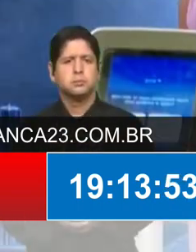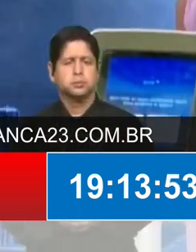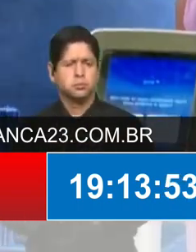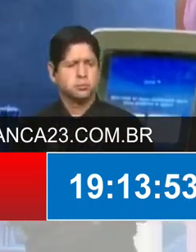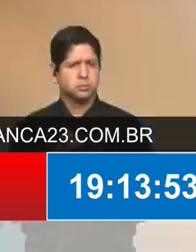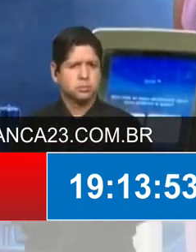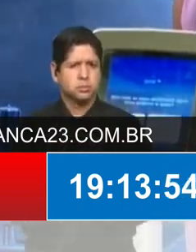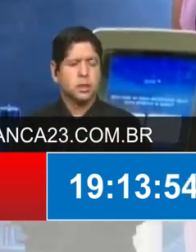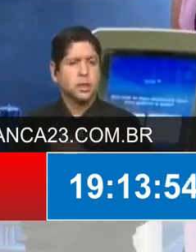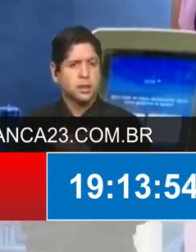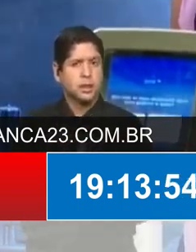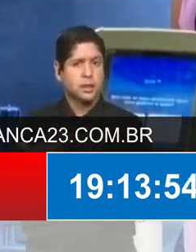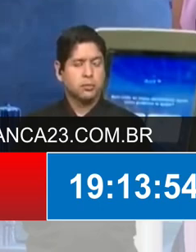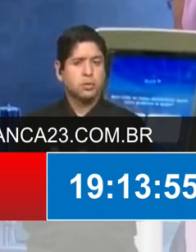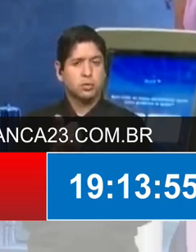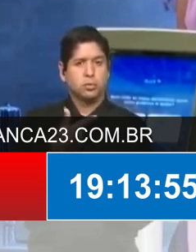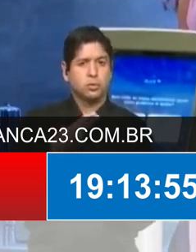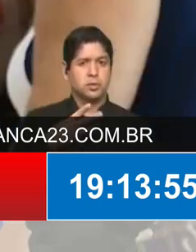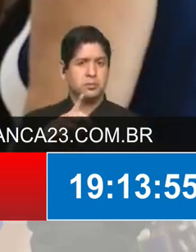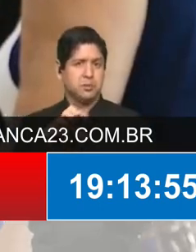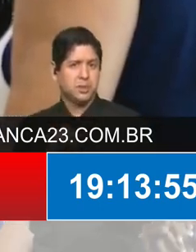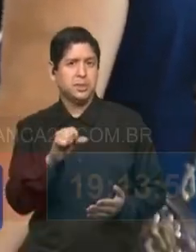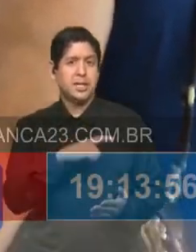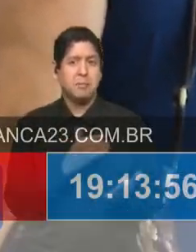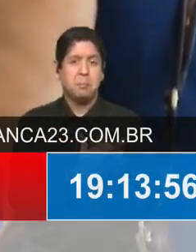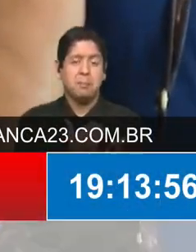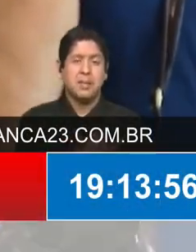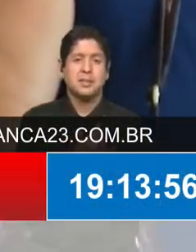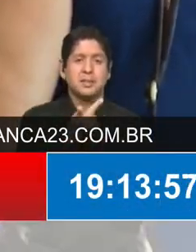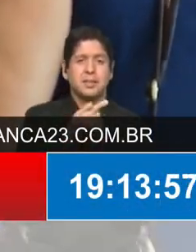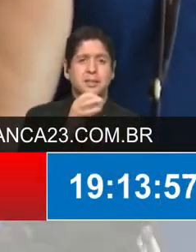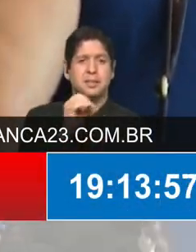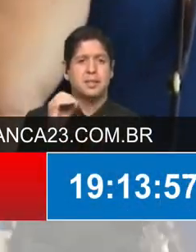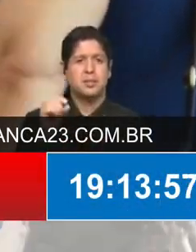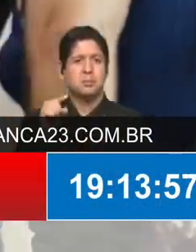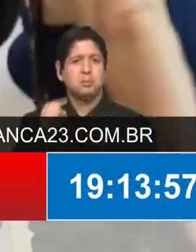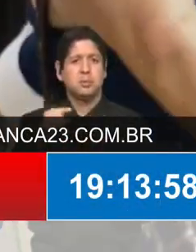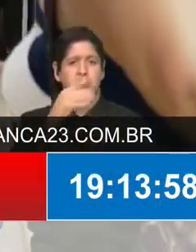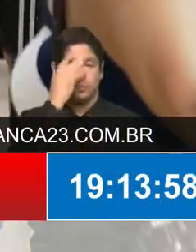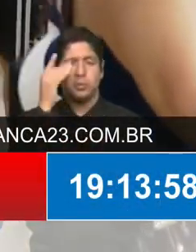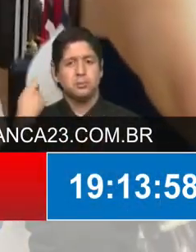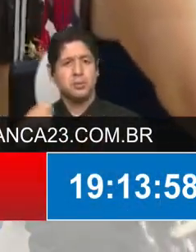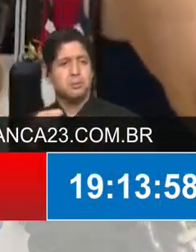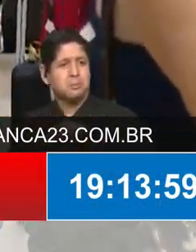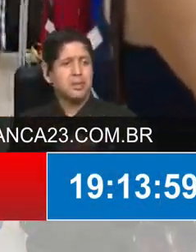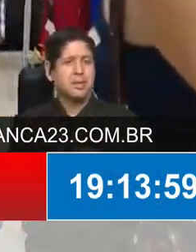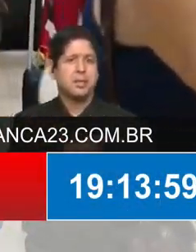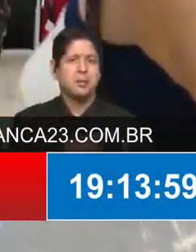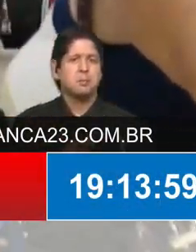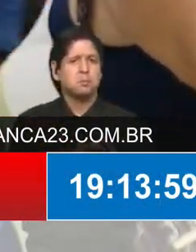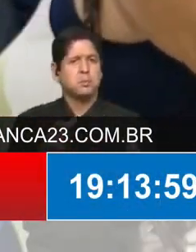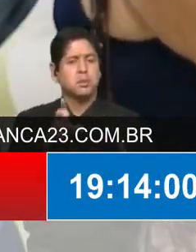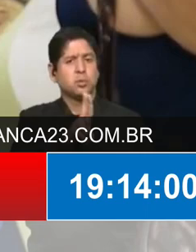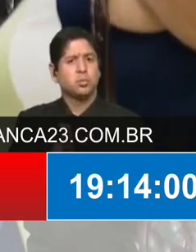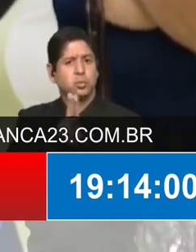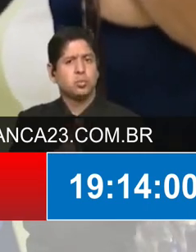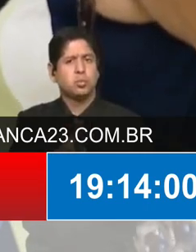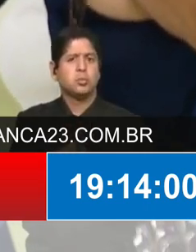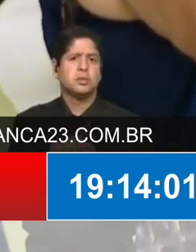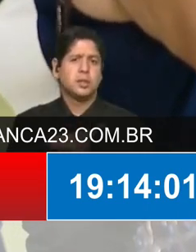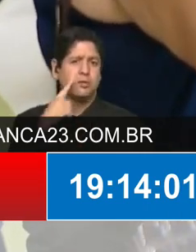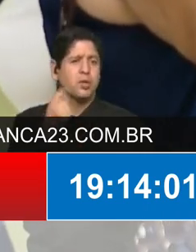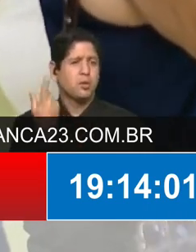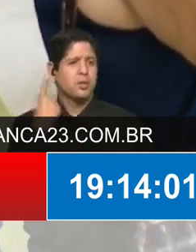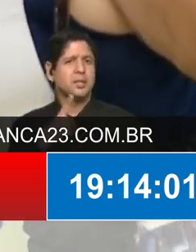feitos até agora, a 123 Milhas tem mais de 700 mil credores, a maioria formada por consumidores que haviam